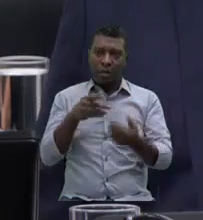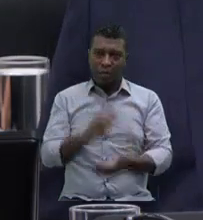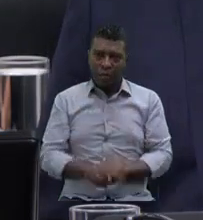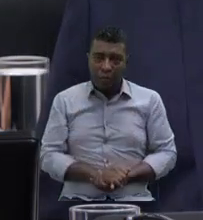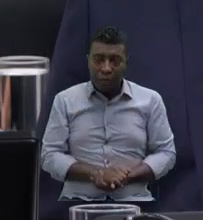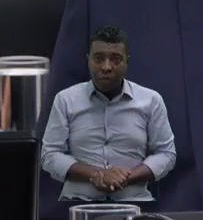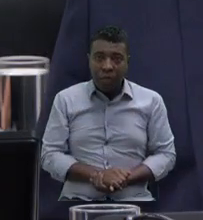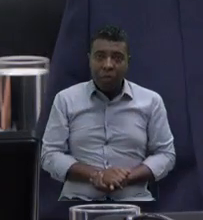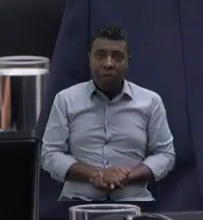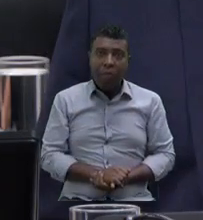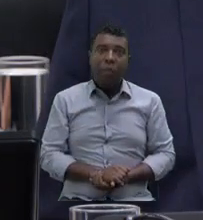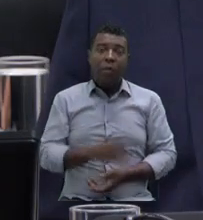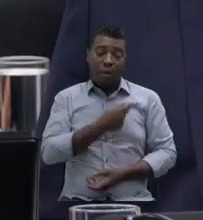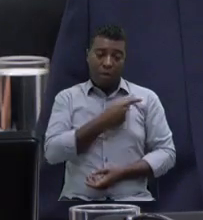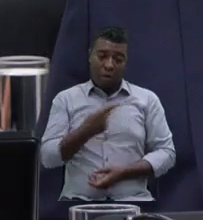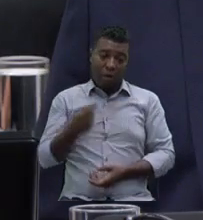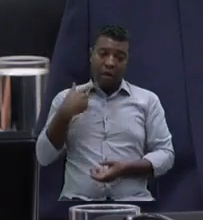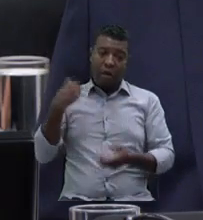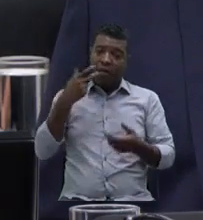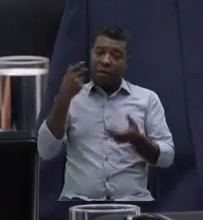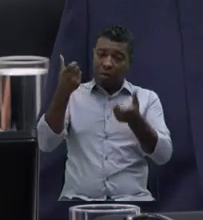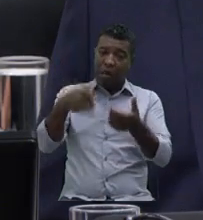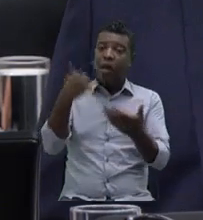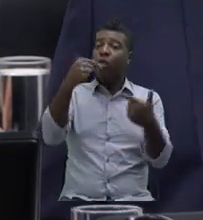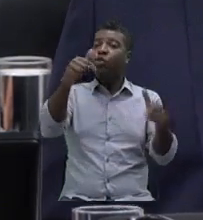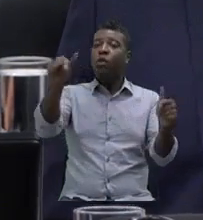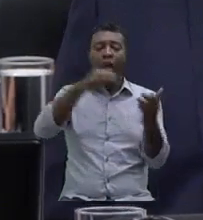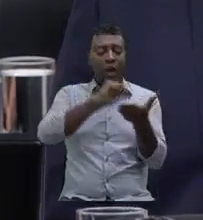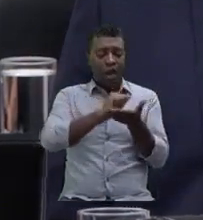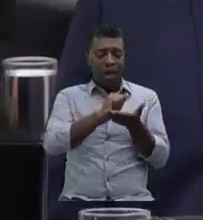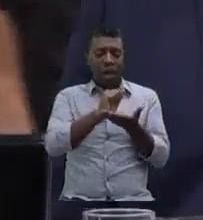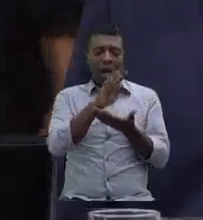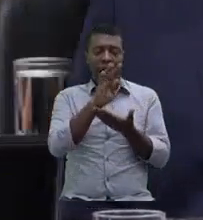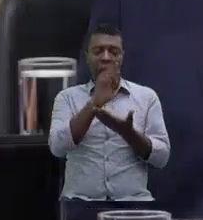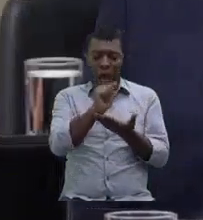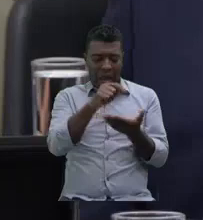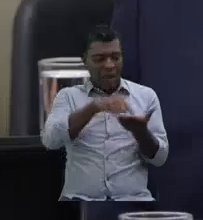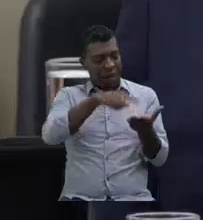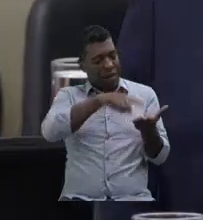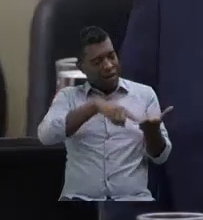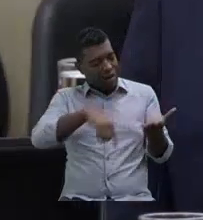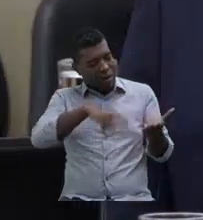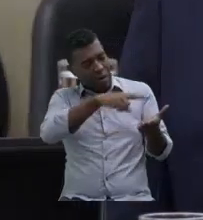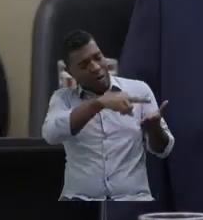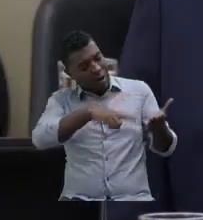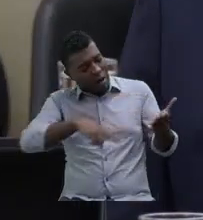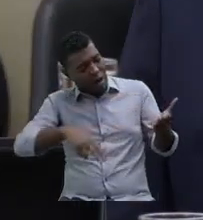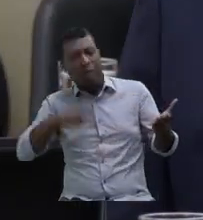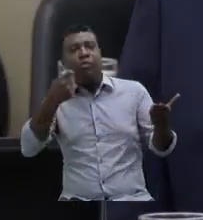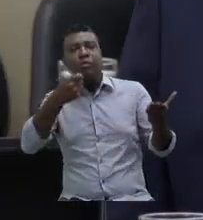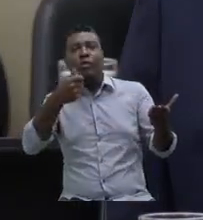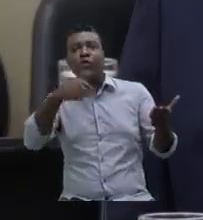A presidência informa que não há ata a ser lida por se tratar da primeira reunião conjunta